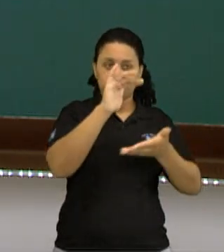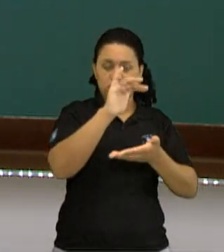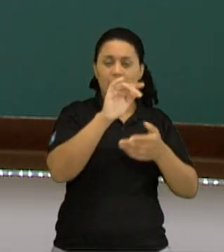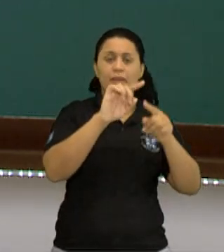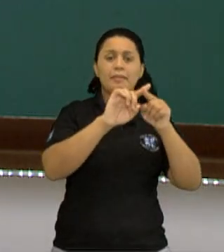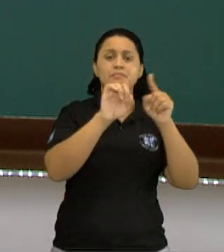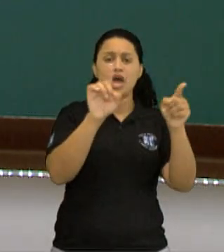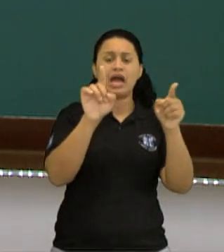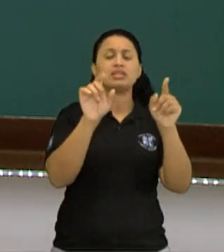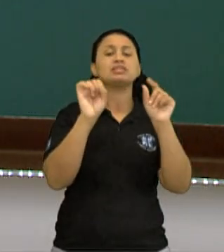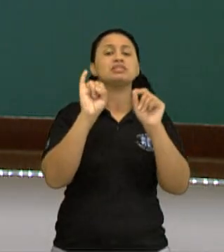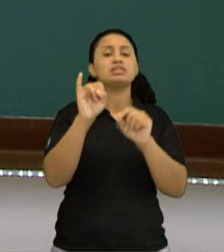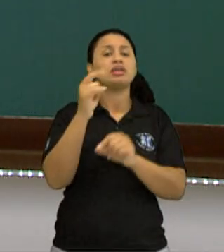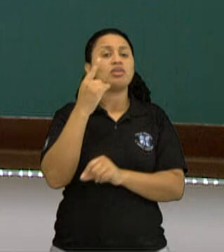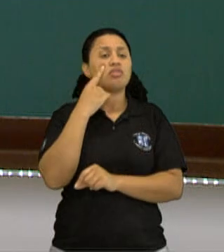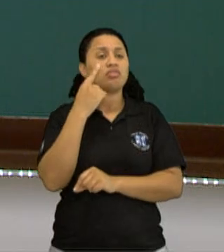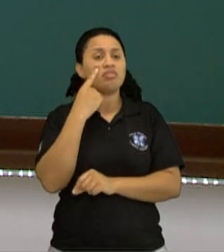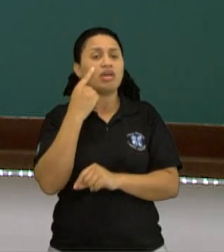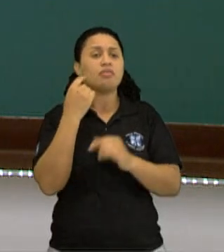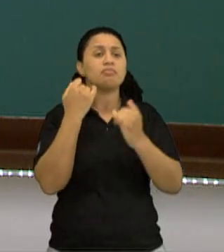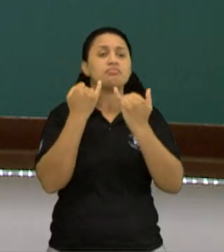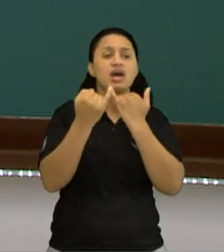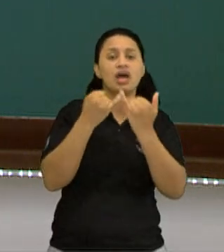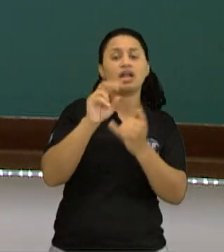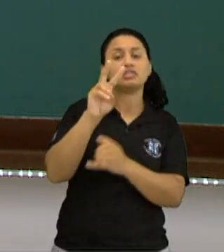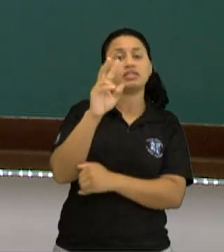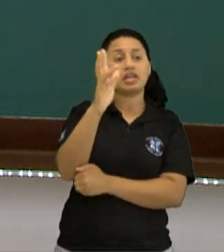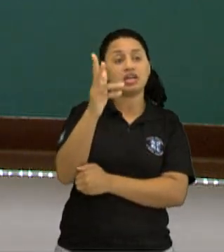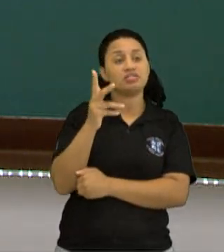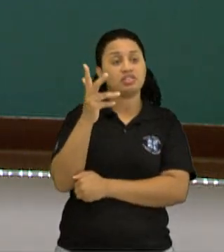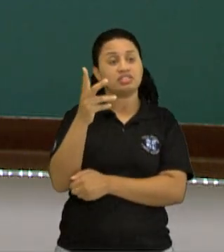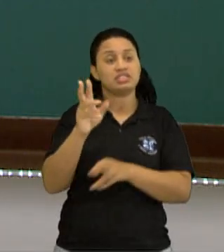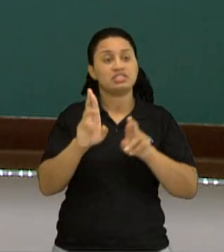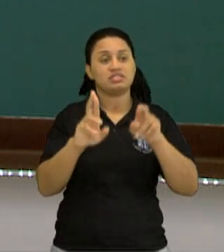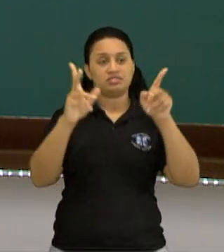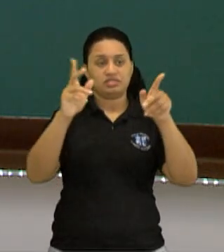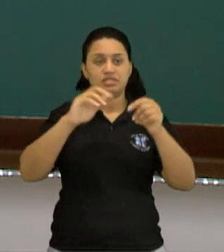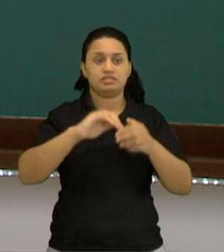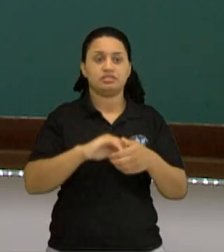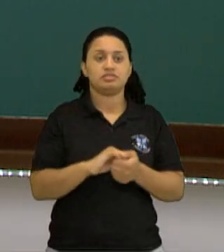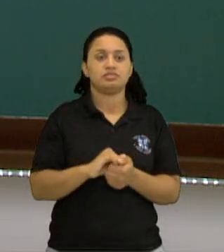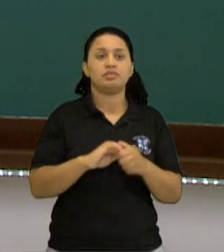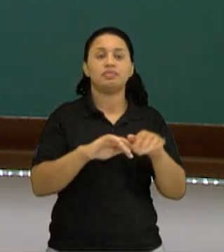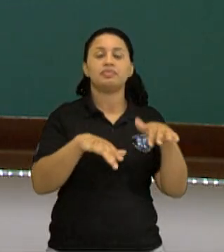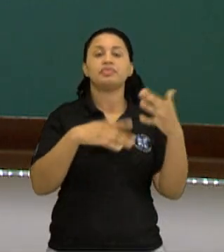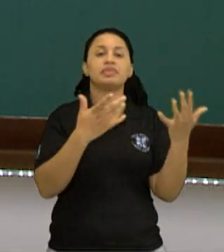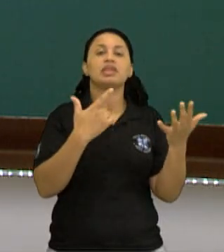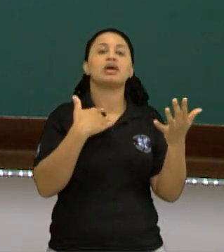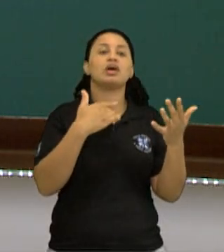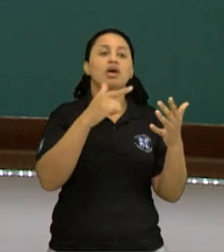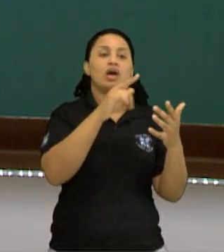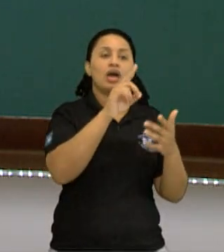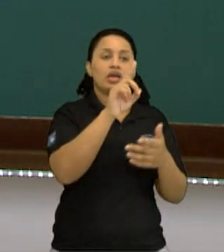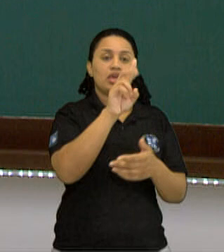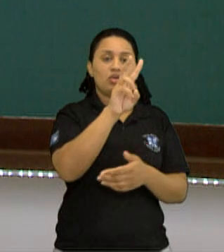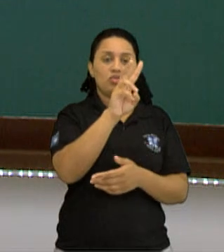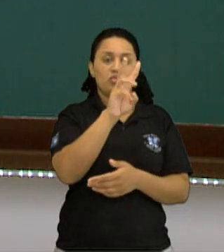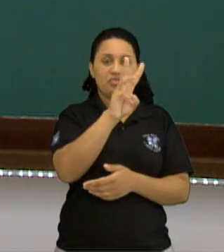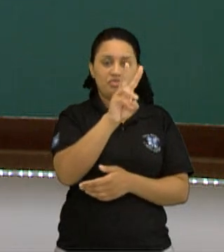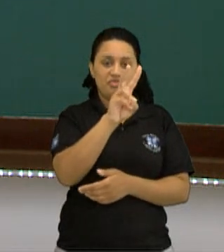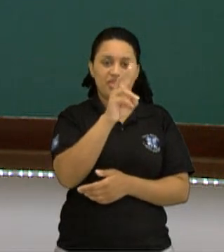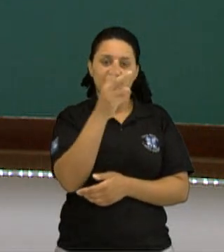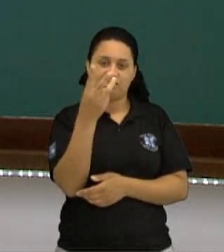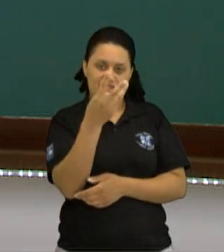Mas aqui, se você for ver, parece que a velocidade é diferente. Ou seja, a velocidade, por exemplo, do V3 aqui, ela